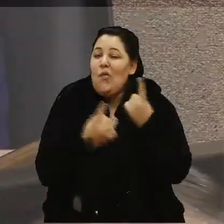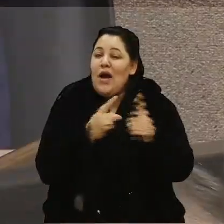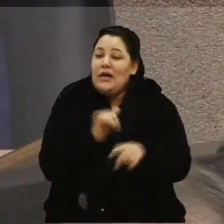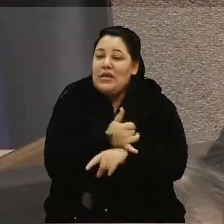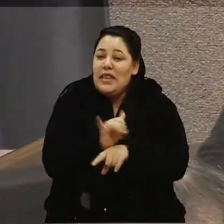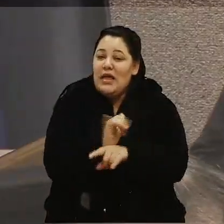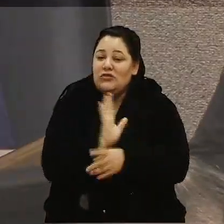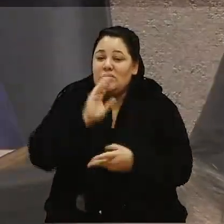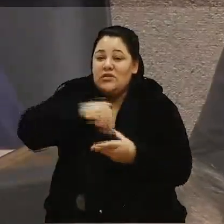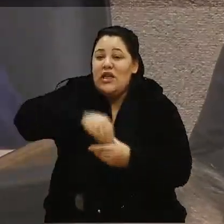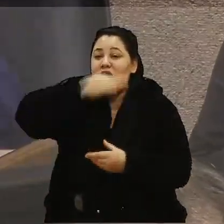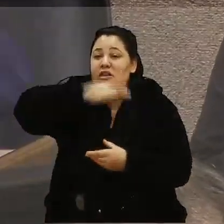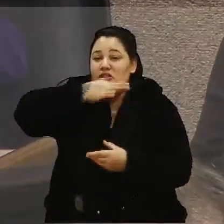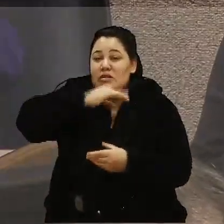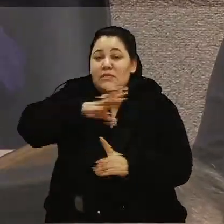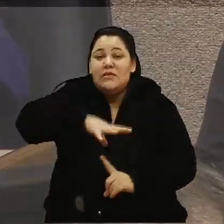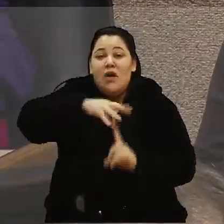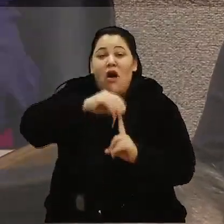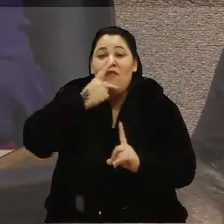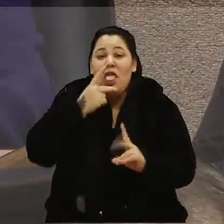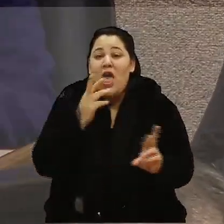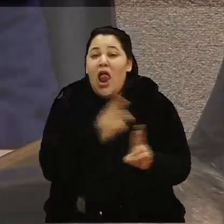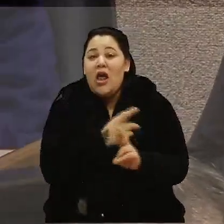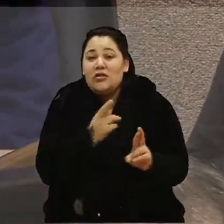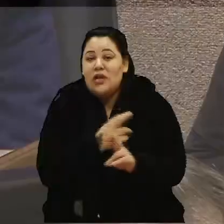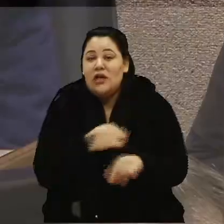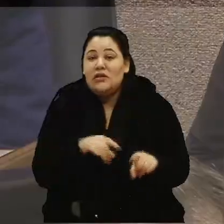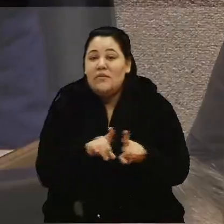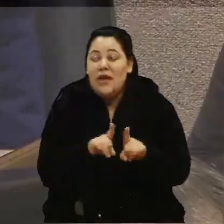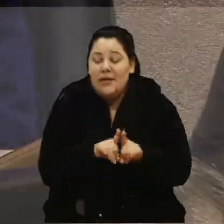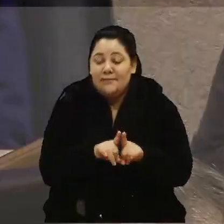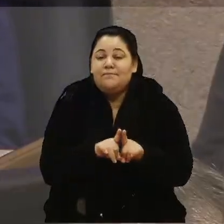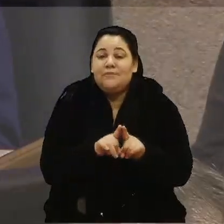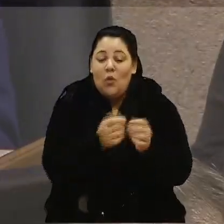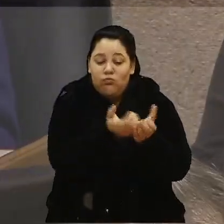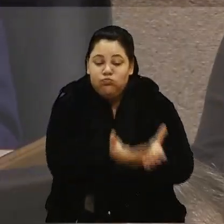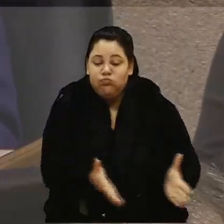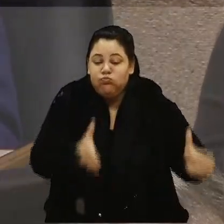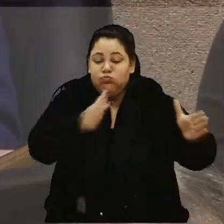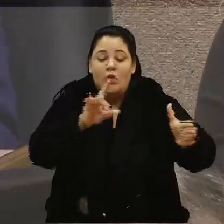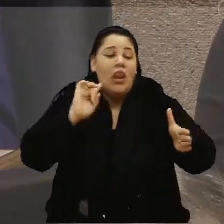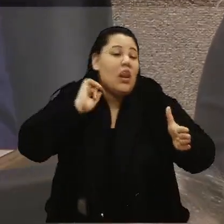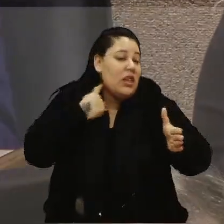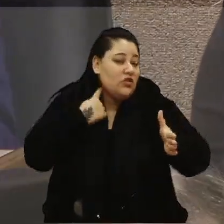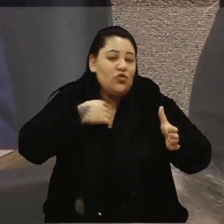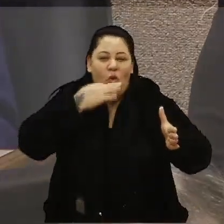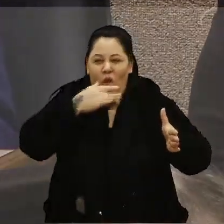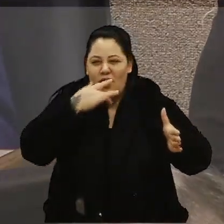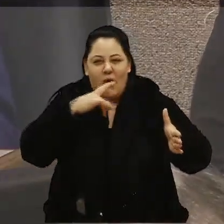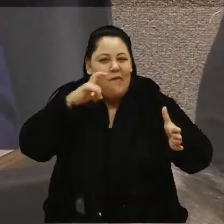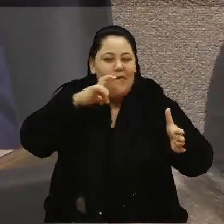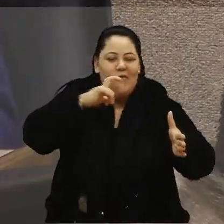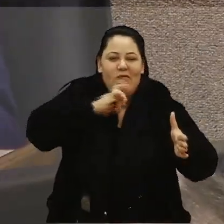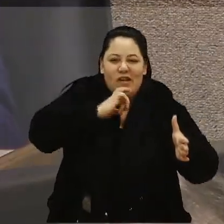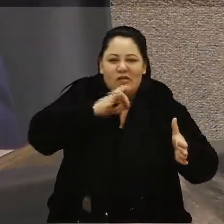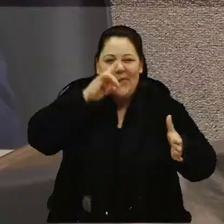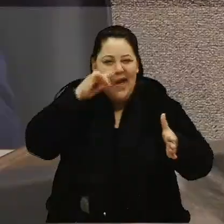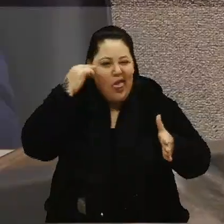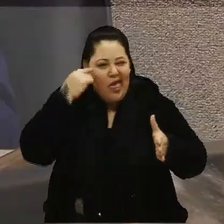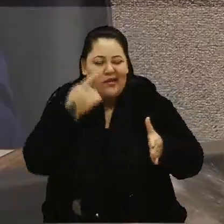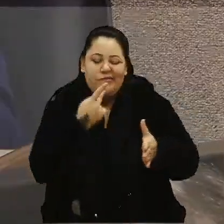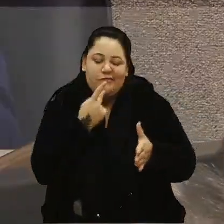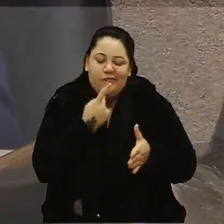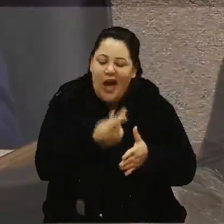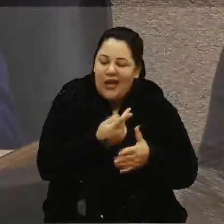município, principalmente falando da questão dos containers que a gente já trouxe, né? A ineficiência do container do